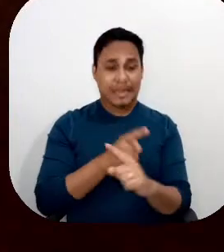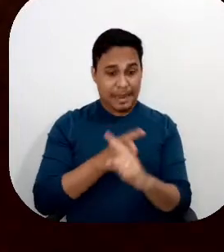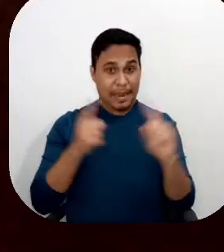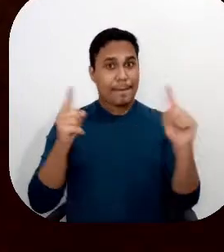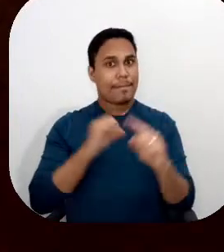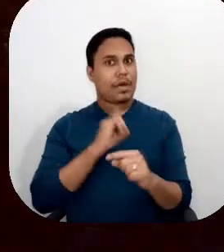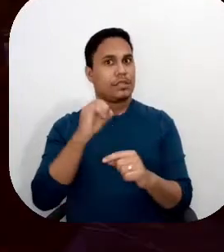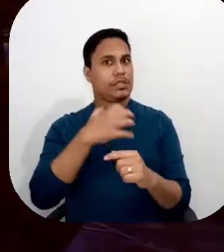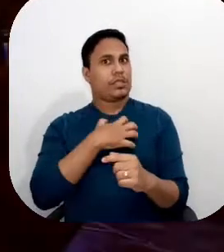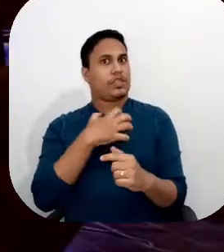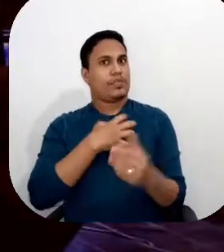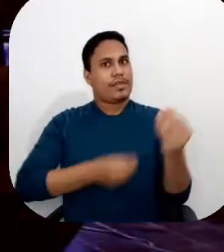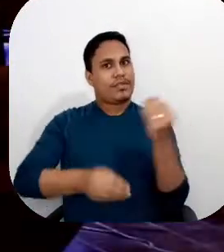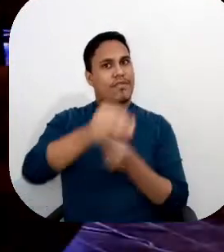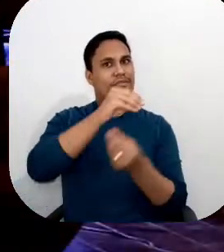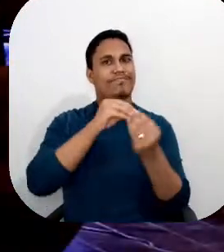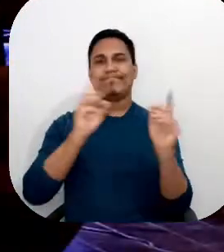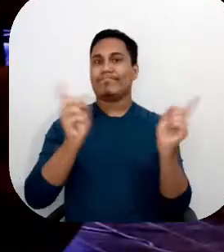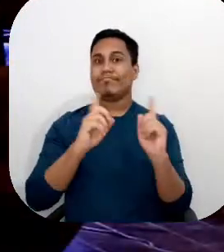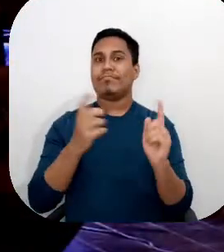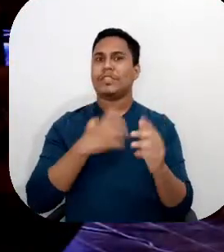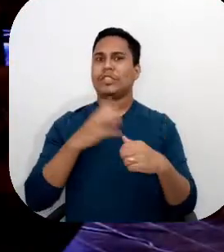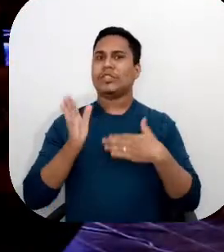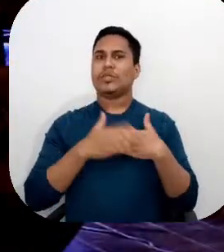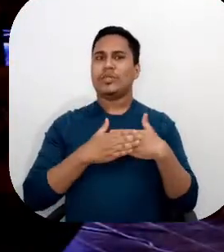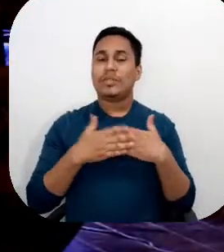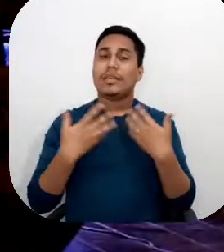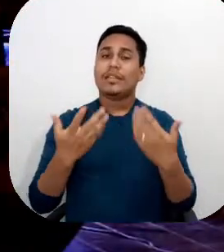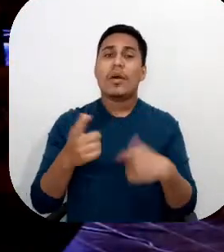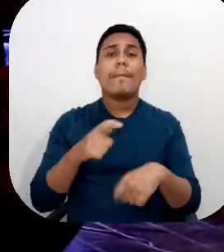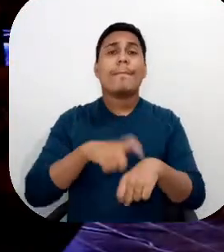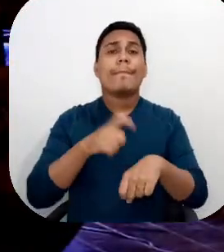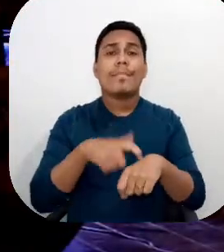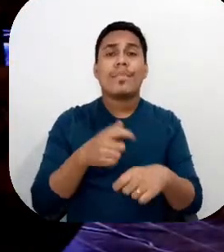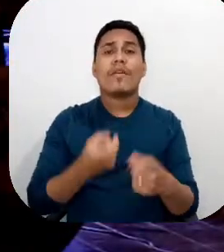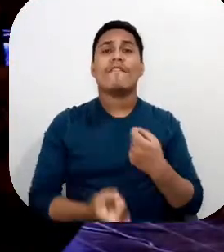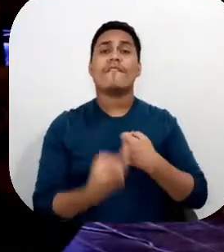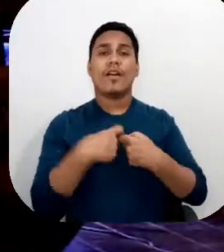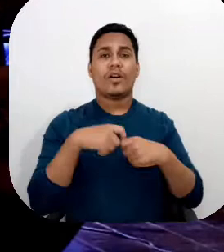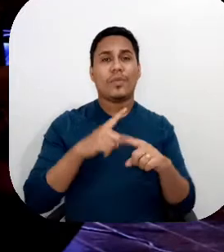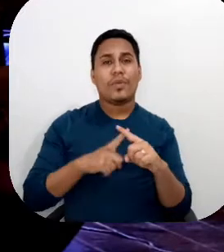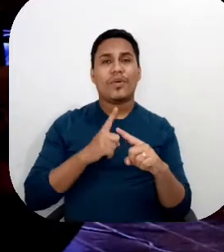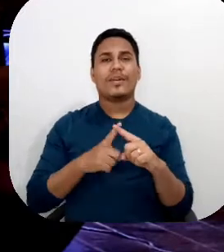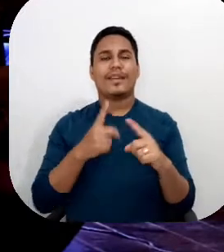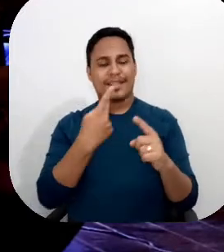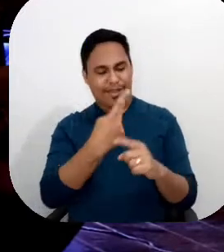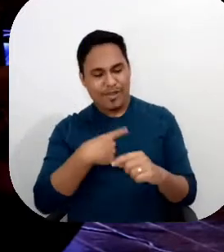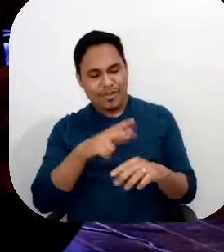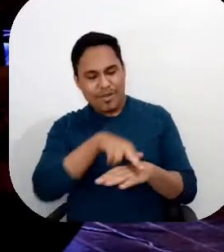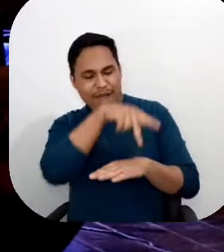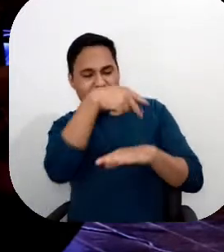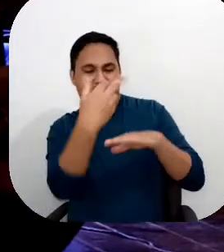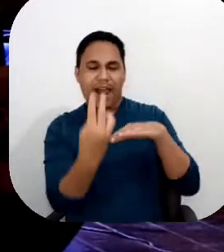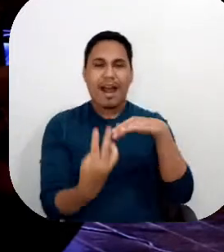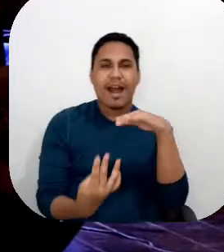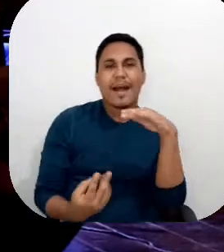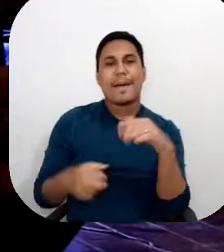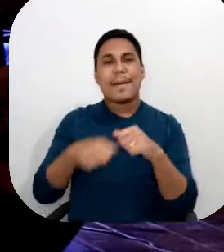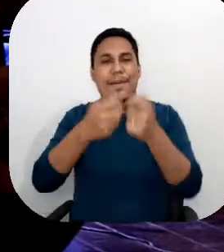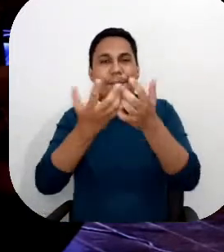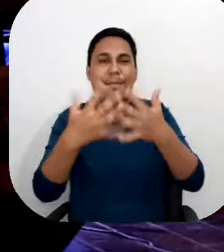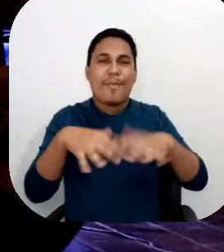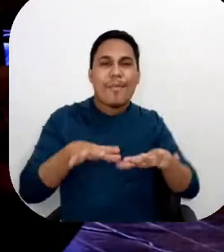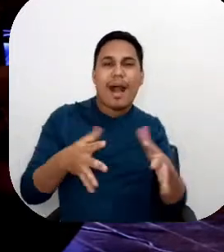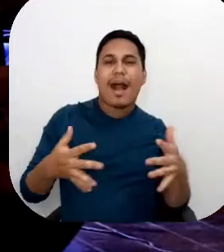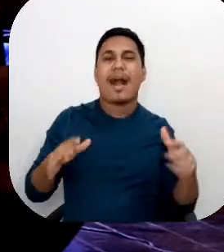chegar no coração é precipício. Não para agora, diz que horas você volta. Te adorando com o cabelo molhado de mar, te vejo linda e te desejo na minha